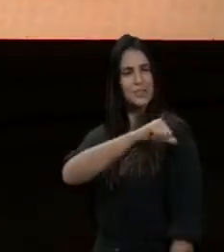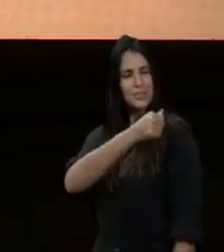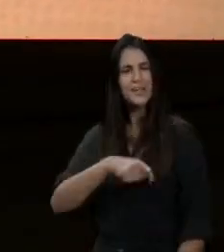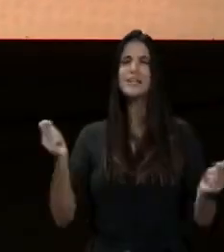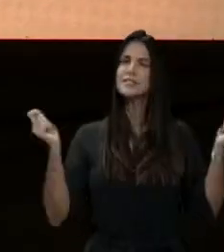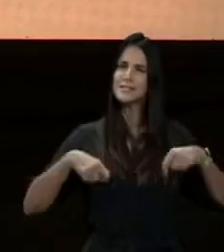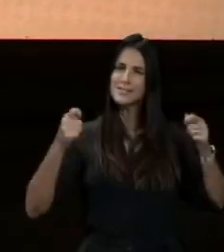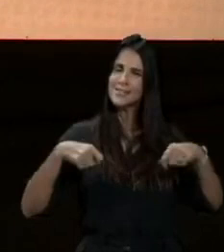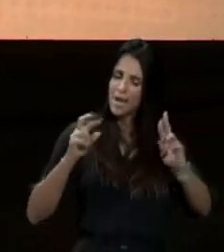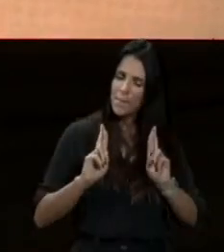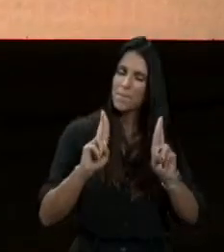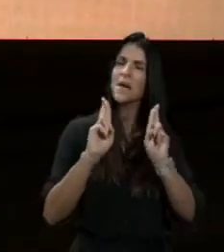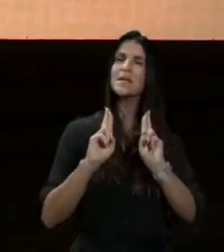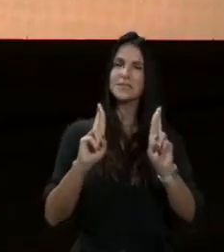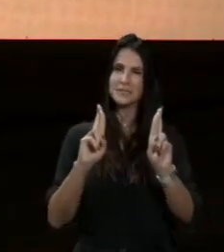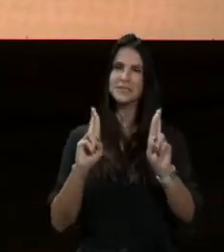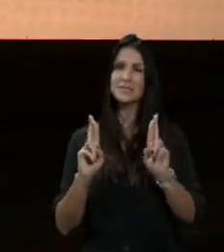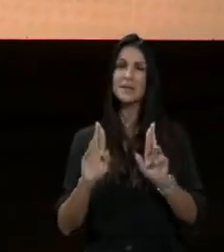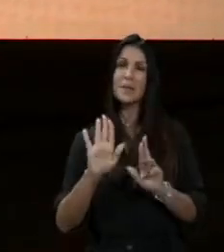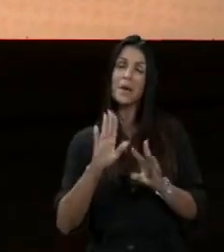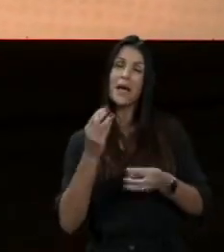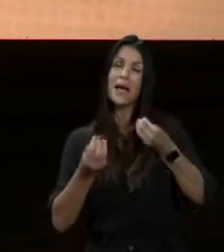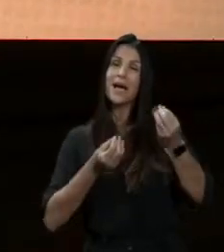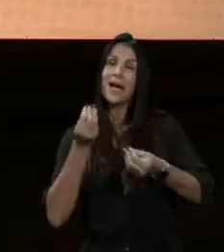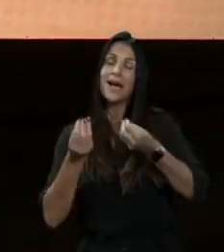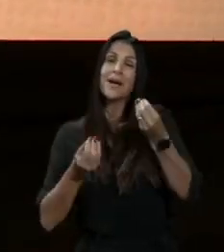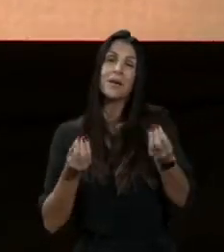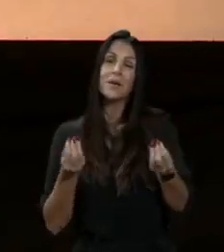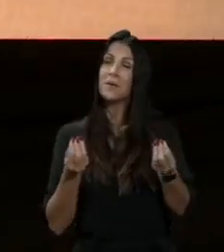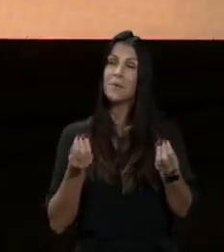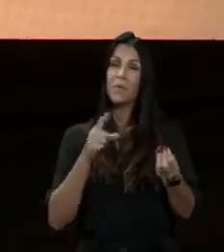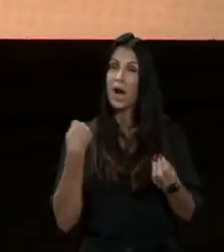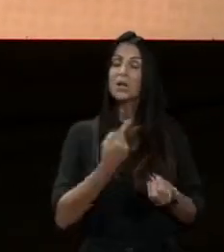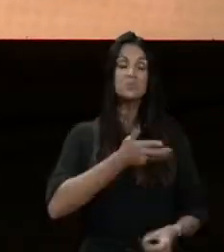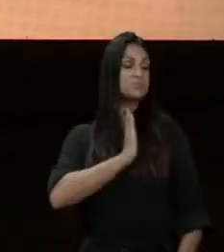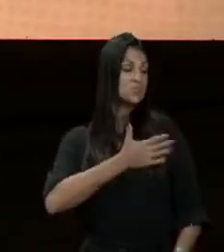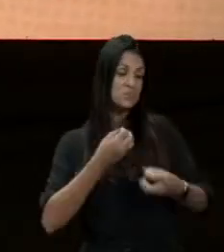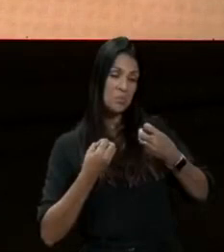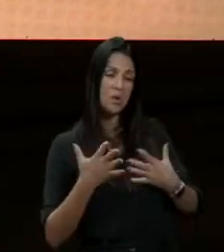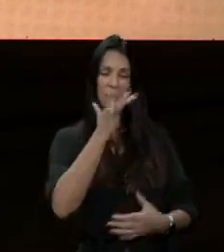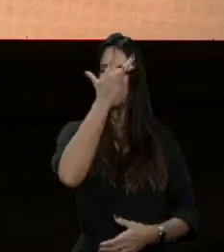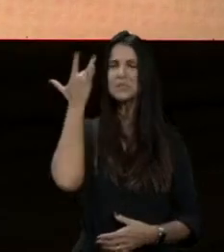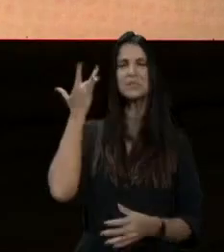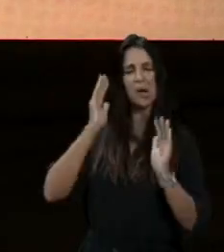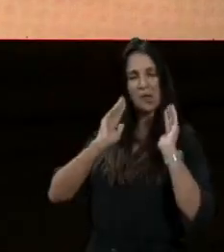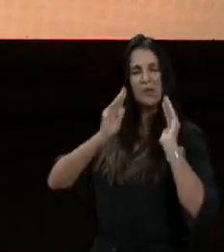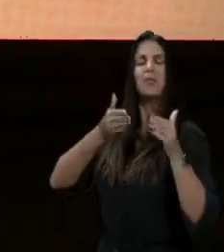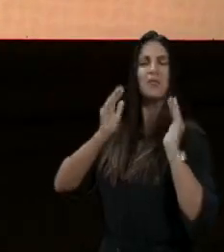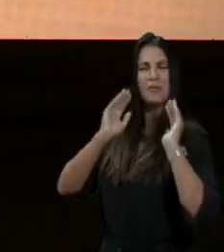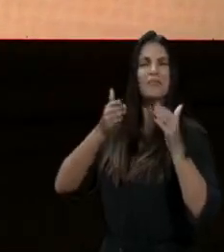senhor é mas como nós somos pessoas bem intencionadas se nós amamos a Deus